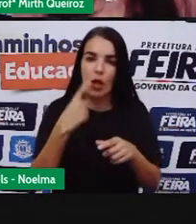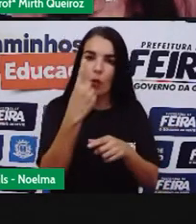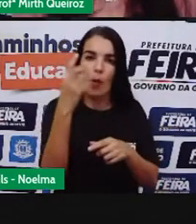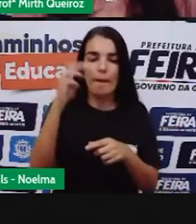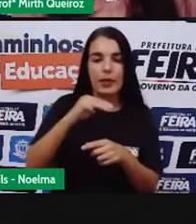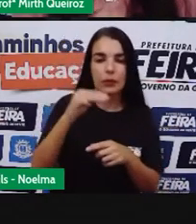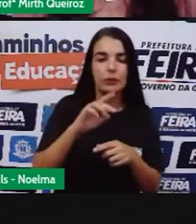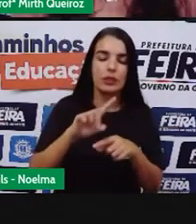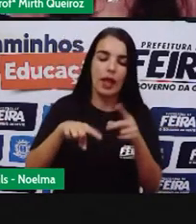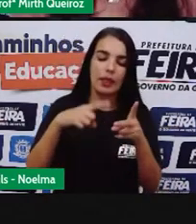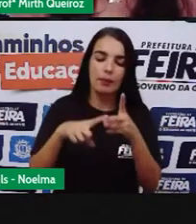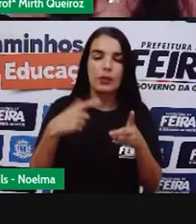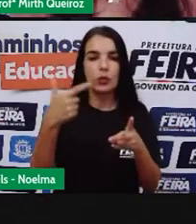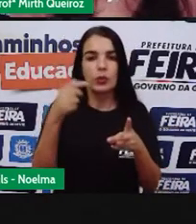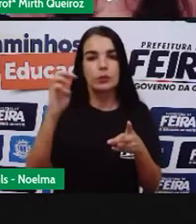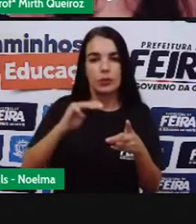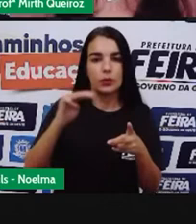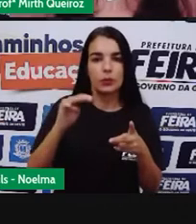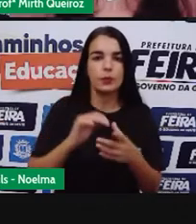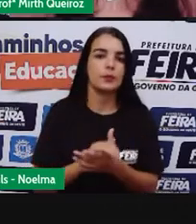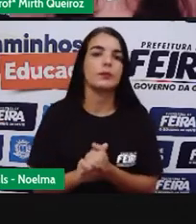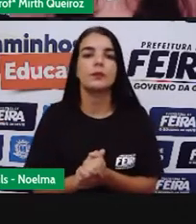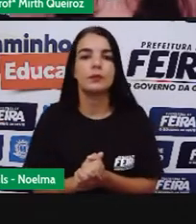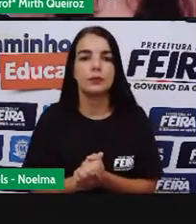minutos para responder, certo?